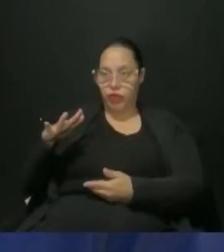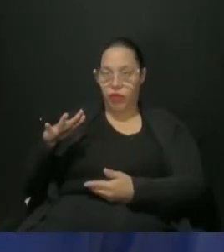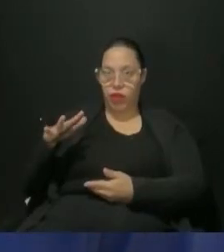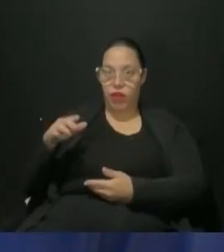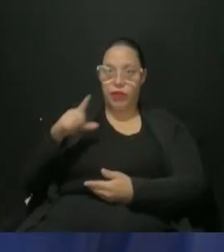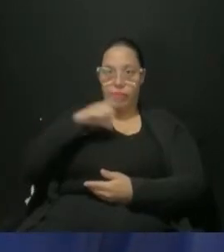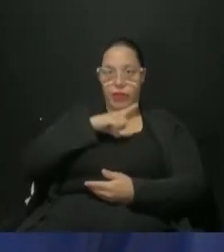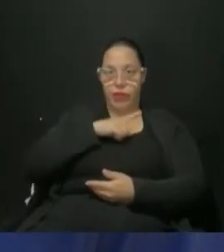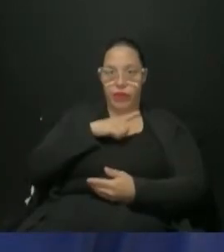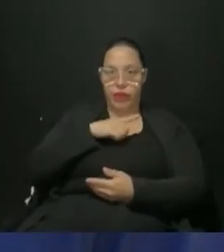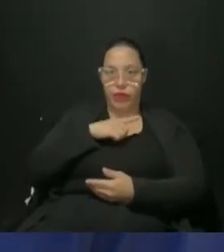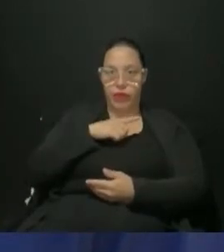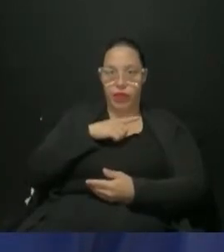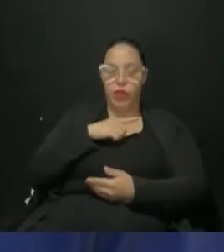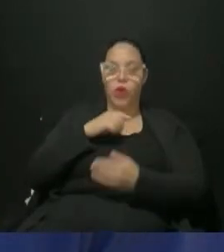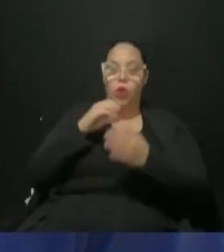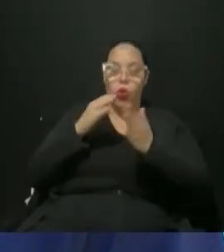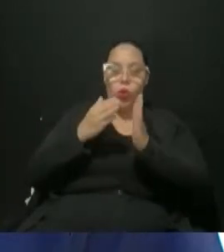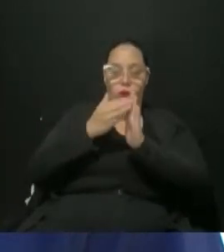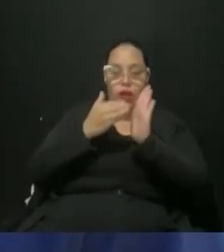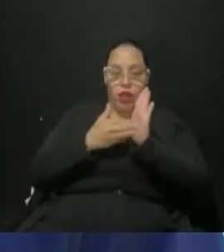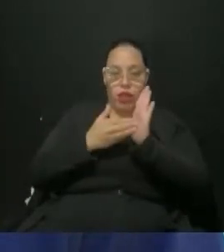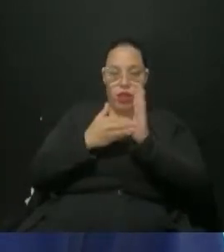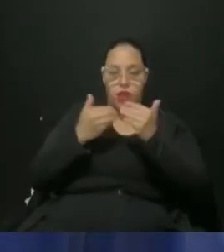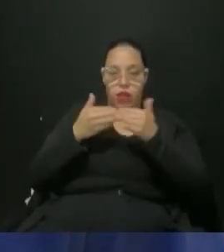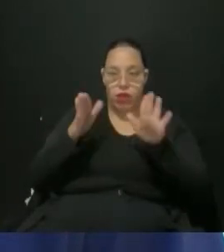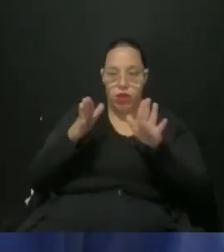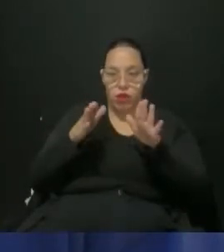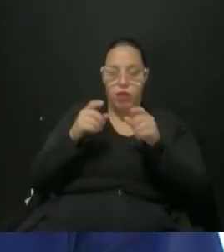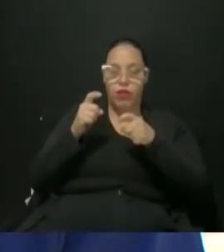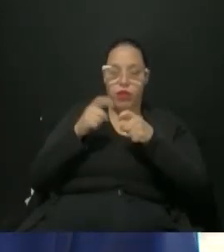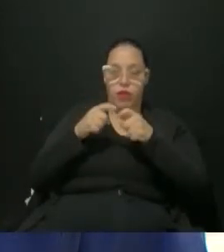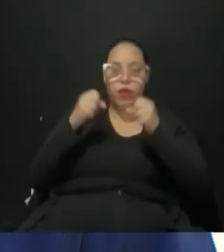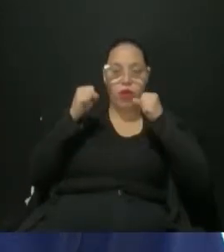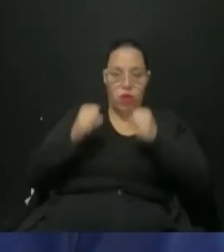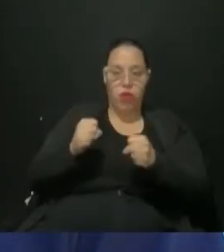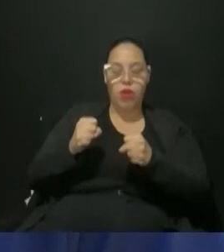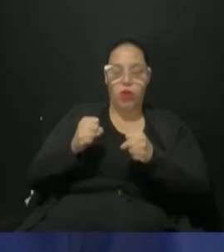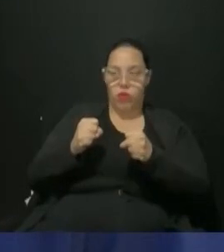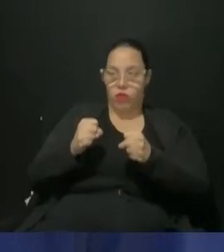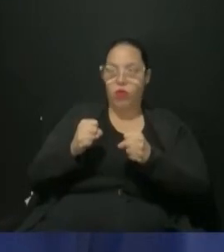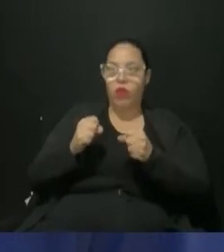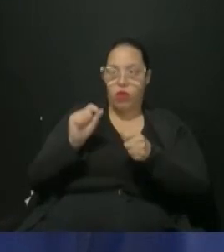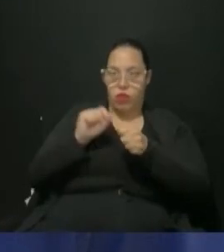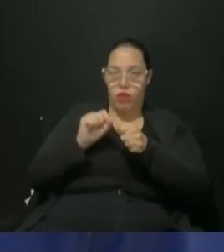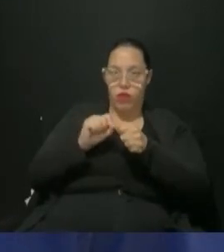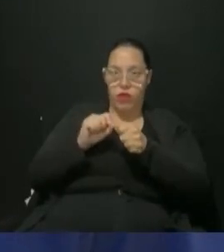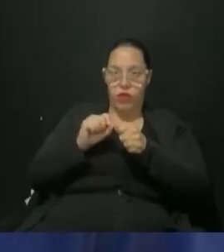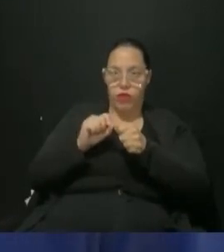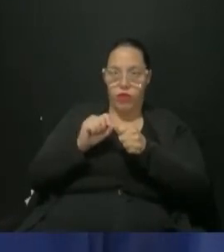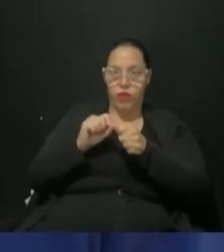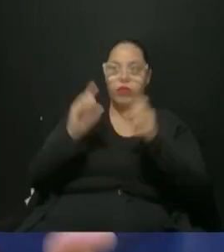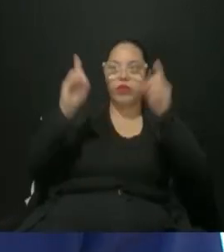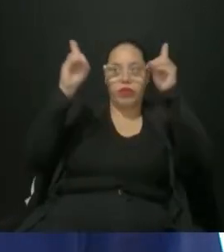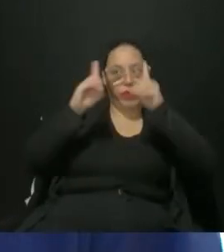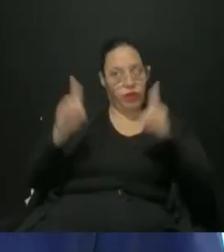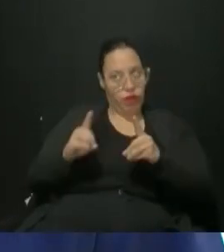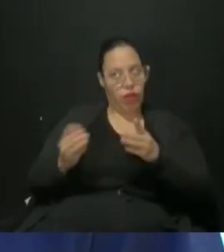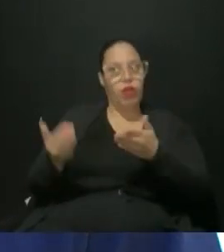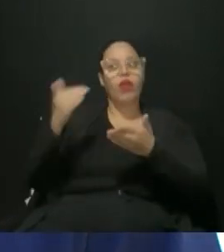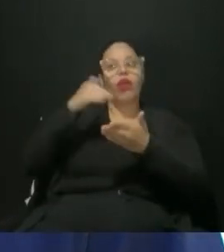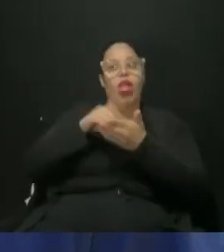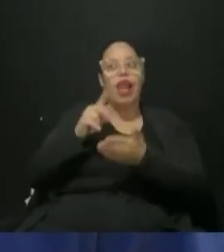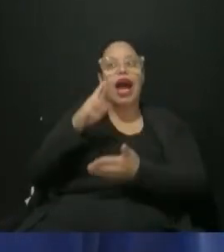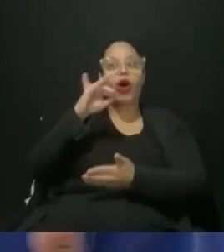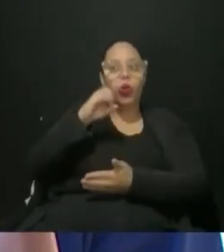com a essa criança e a criança tem que ter o atestado de aptidão física liberado pelo médico para que possa praticar a modalidade se é uma criança